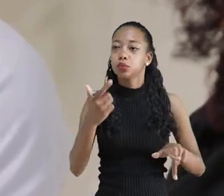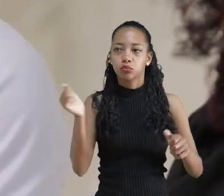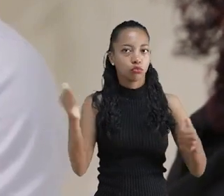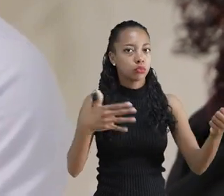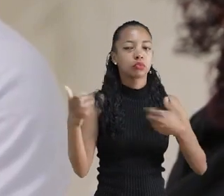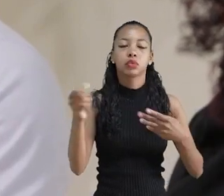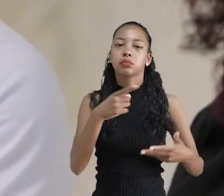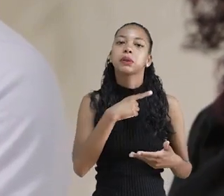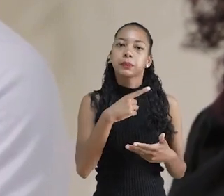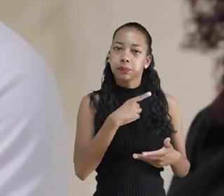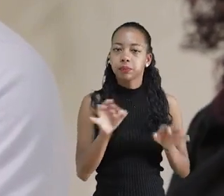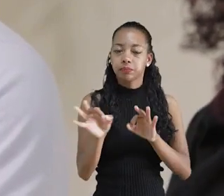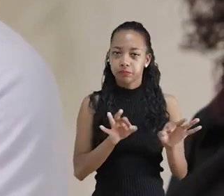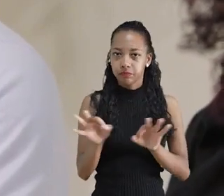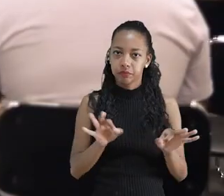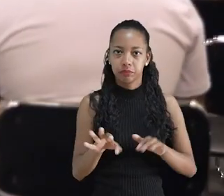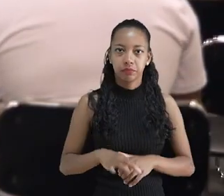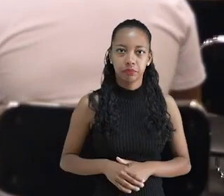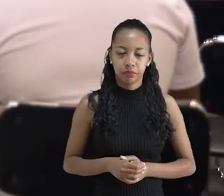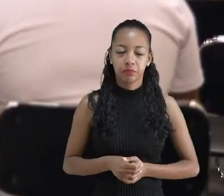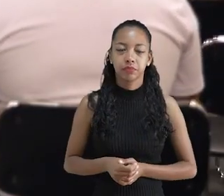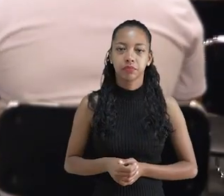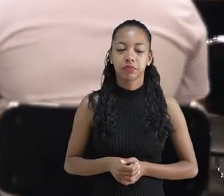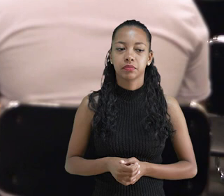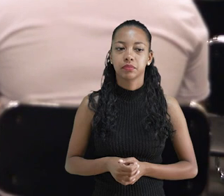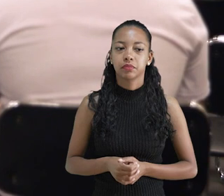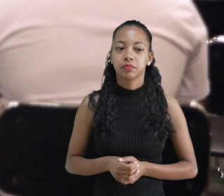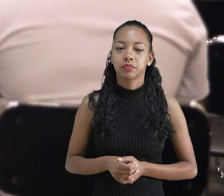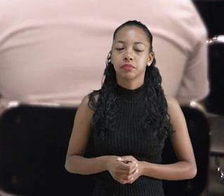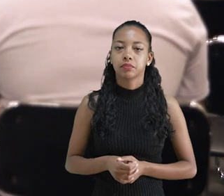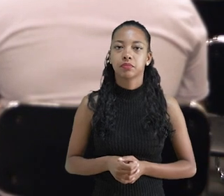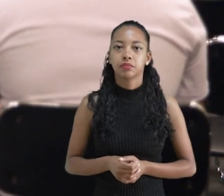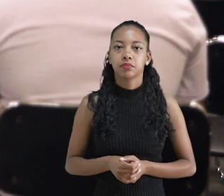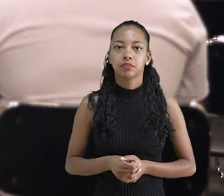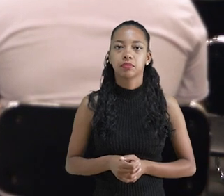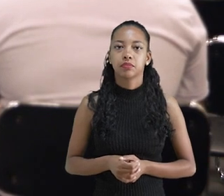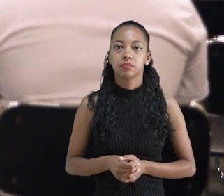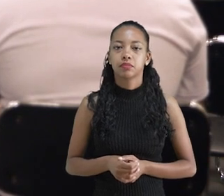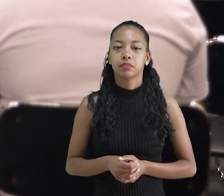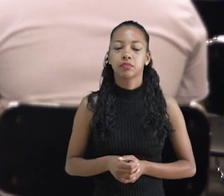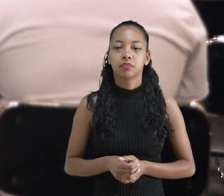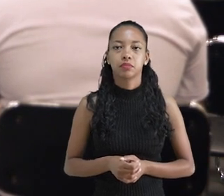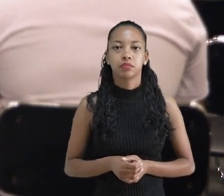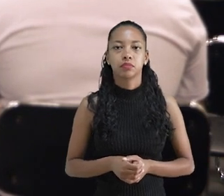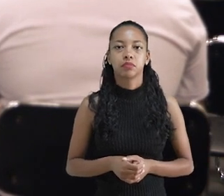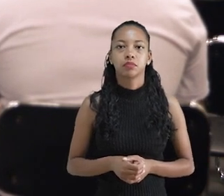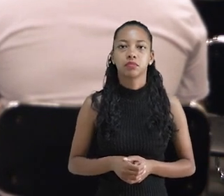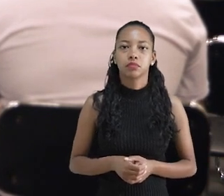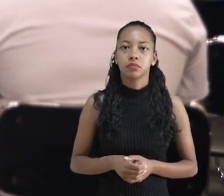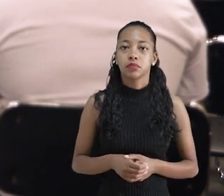poderíamos fazer muito mais né contando com essa ferramenta tão poderosa que é audiovisual E